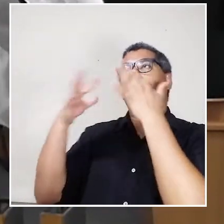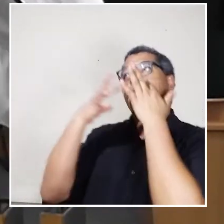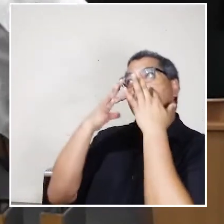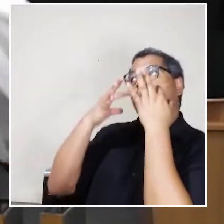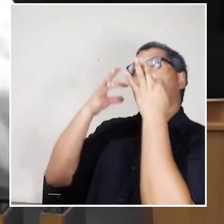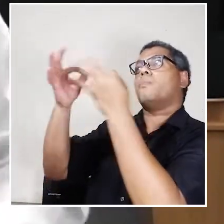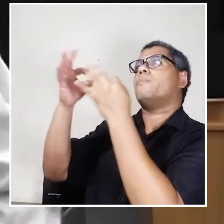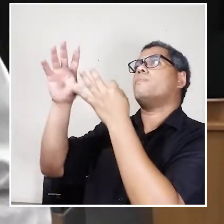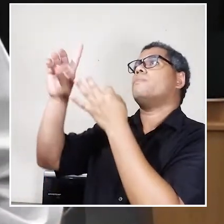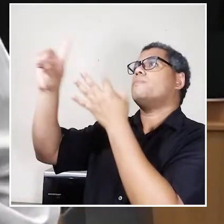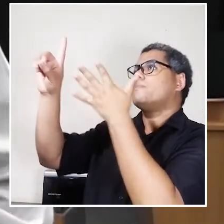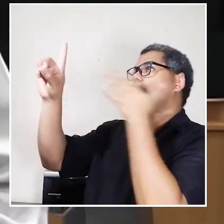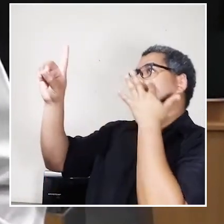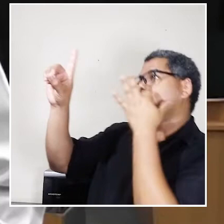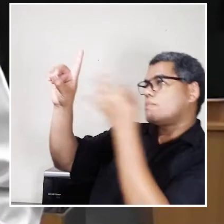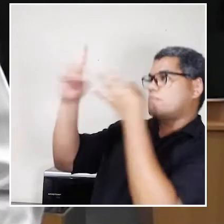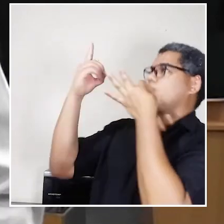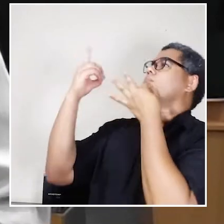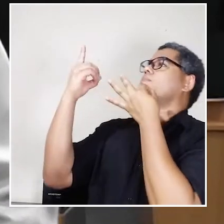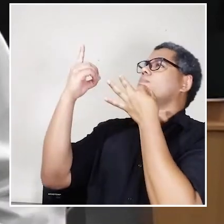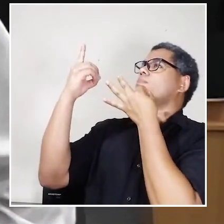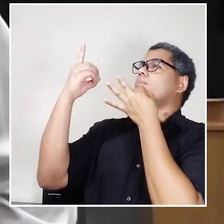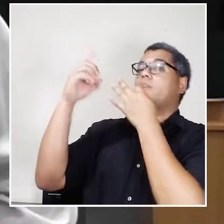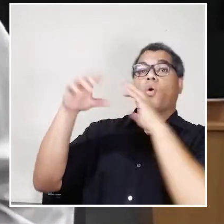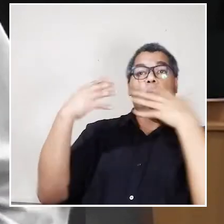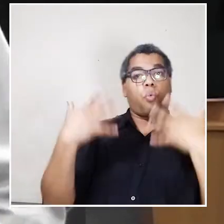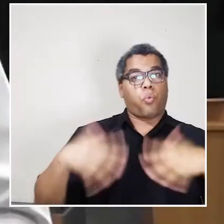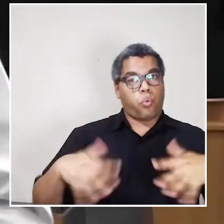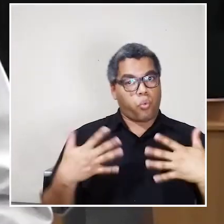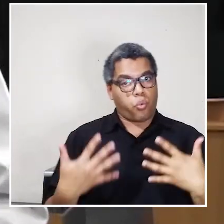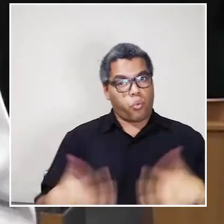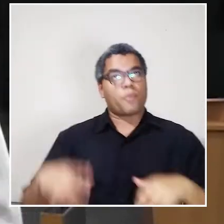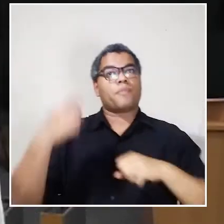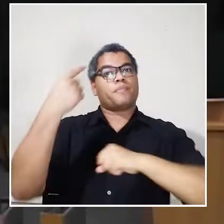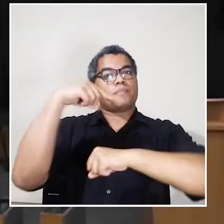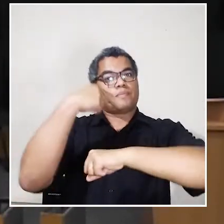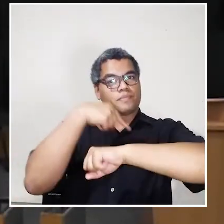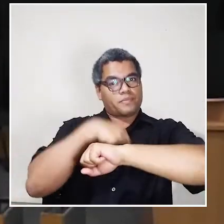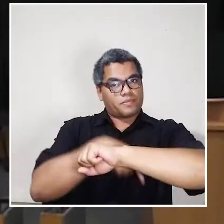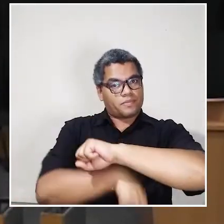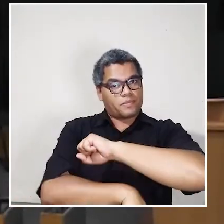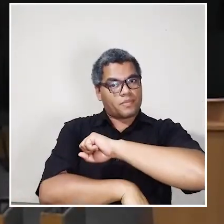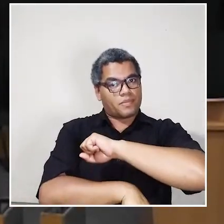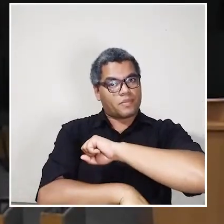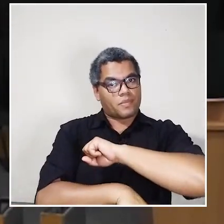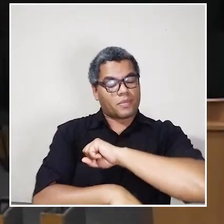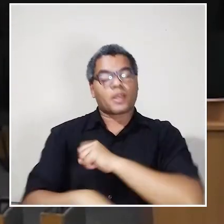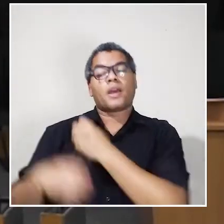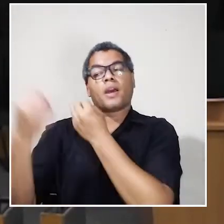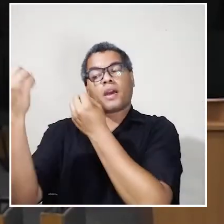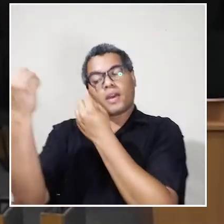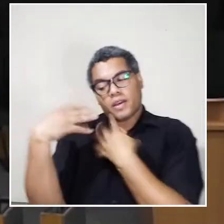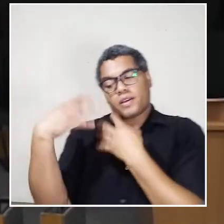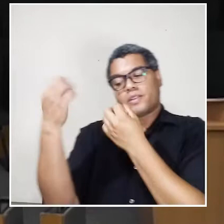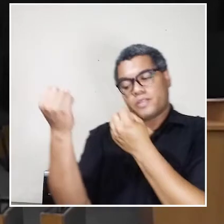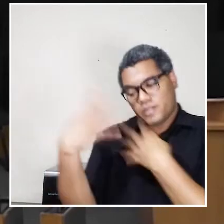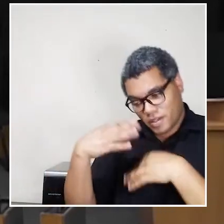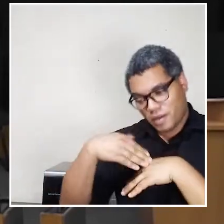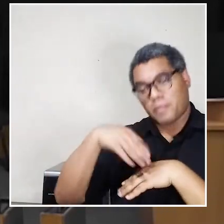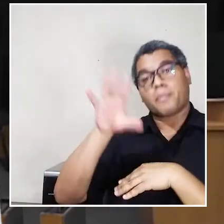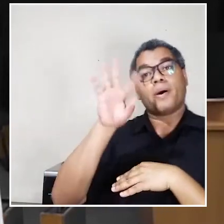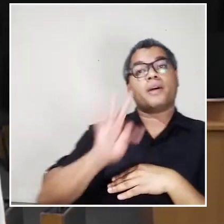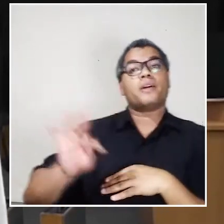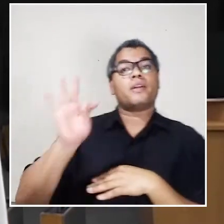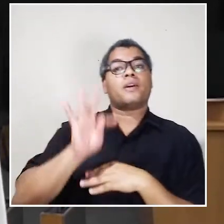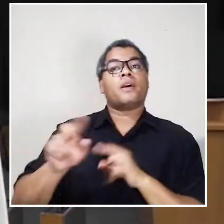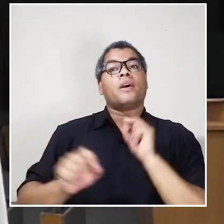chama a atenção de Deus, elas são tremendas, elas são profundas. Elas nos ensinam mais